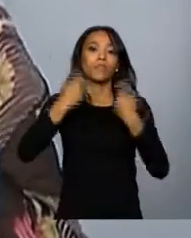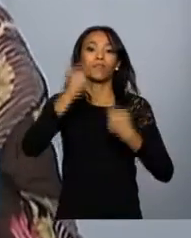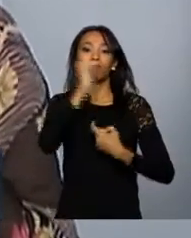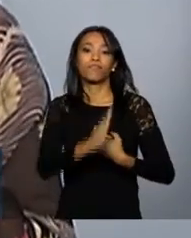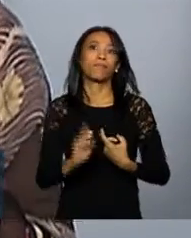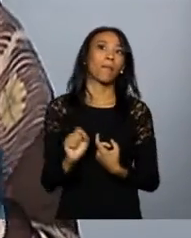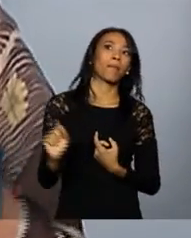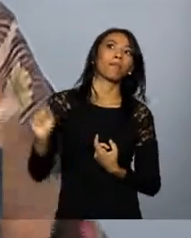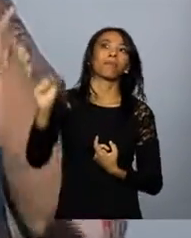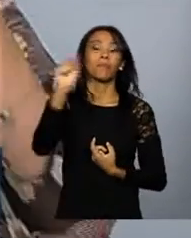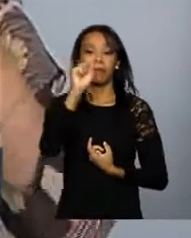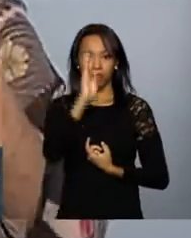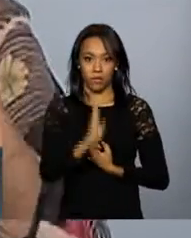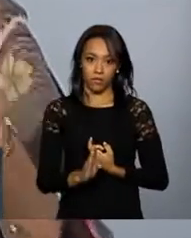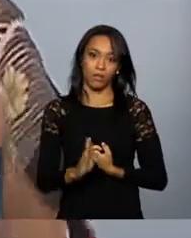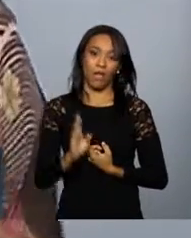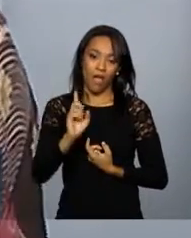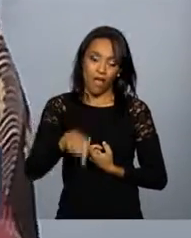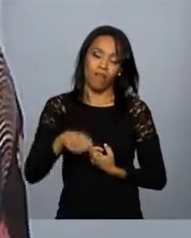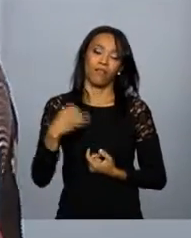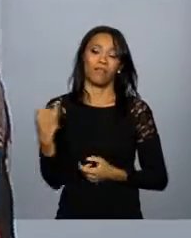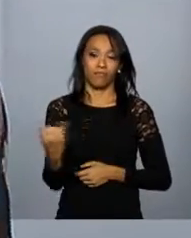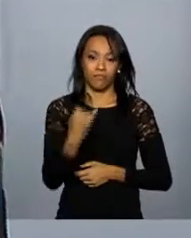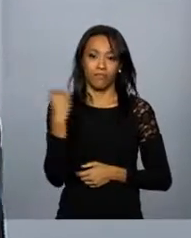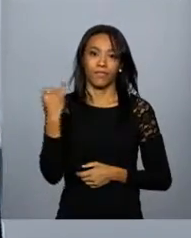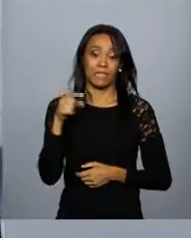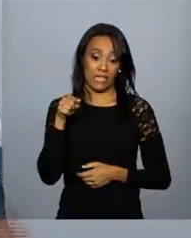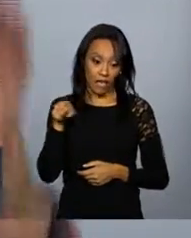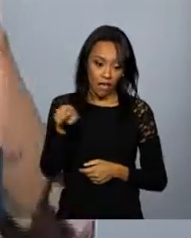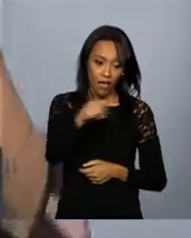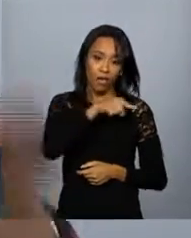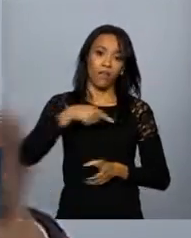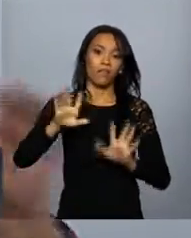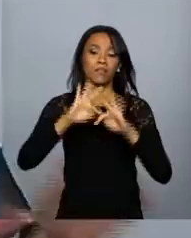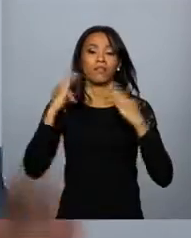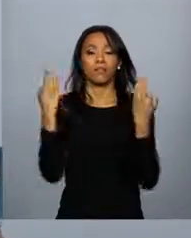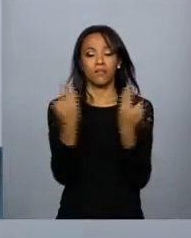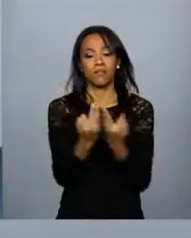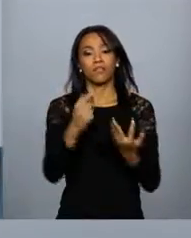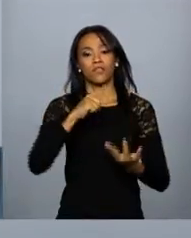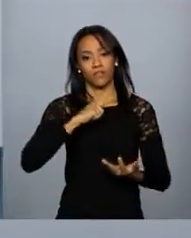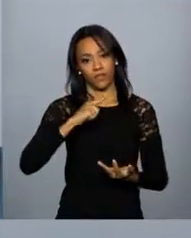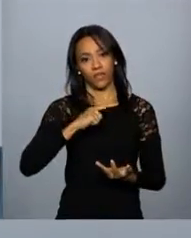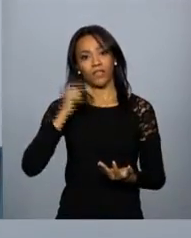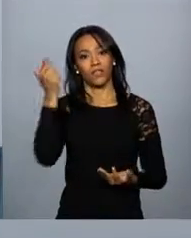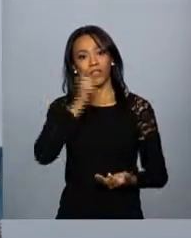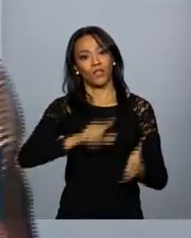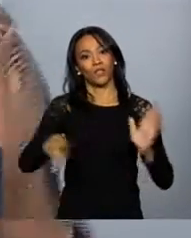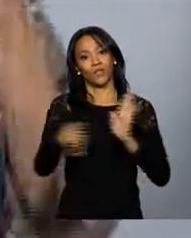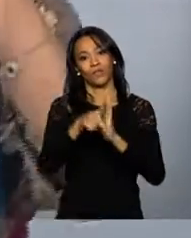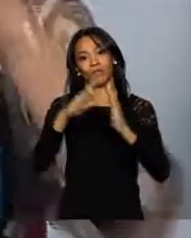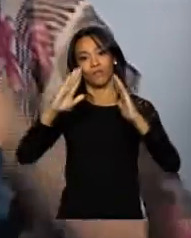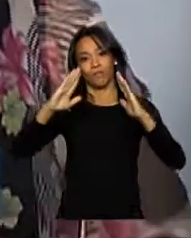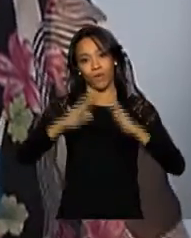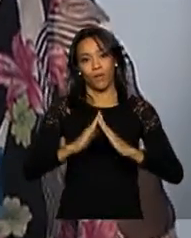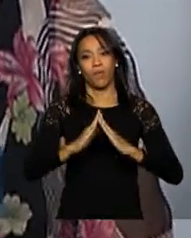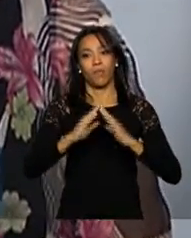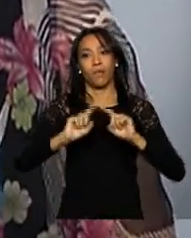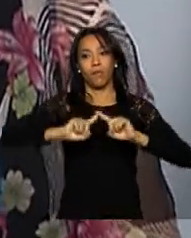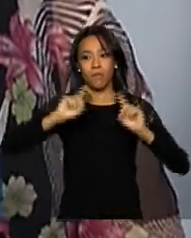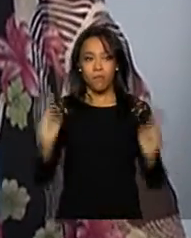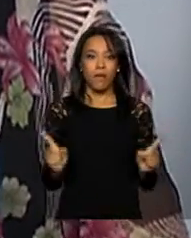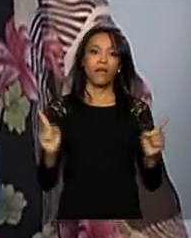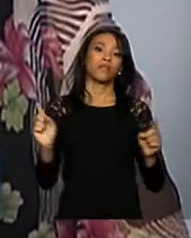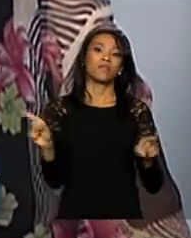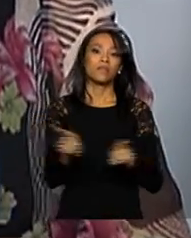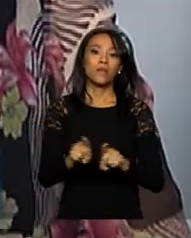ao nosso país, era importante que essas famílias tivessem acesso à casa própria. Mas também